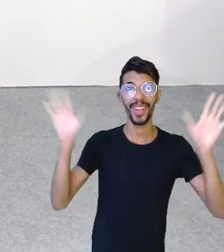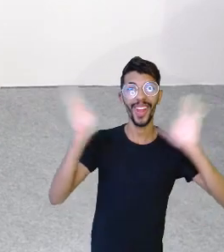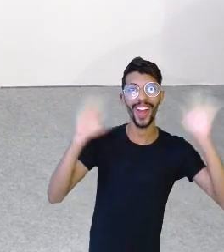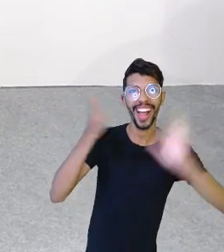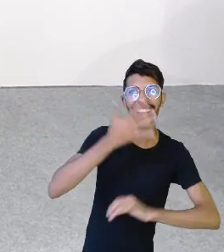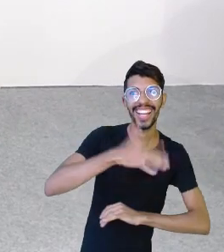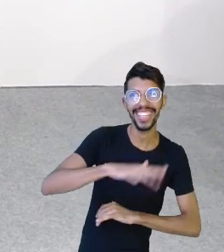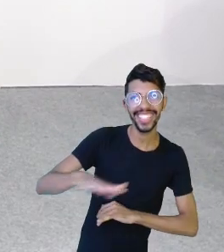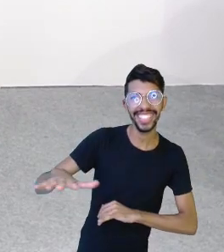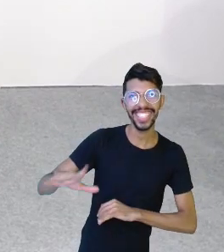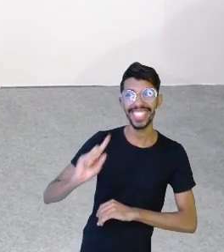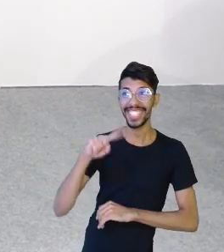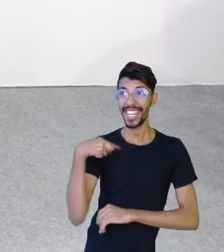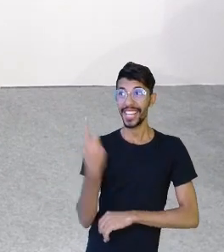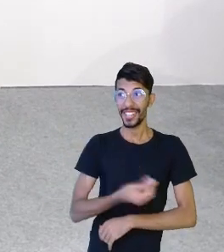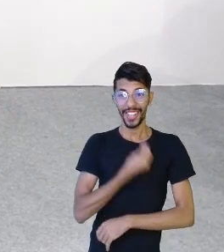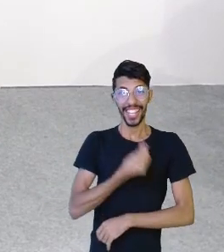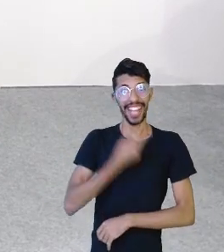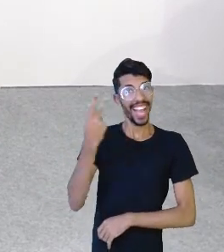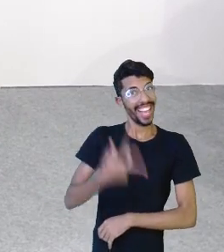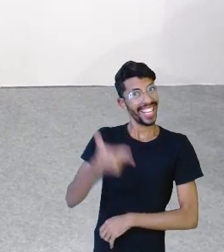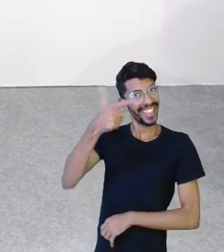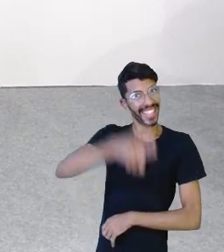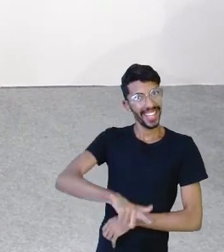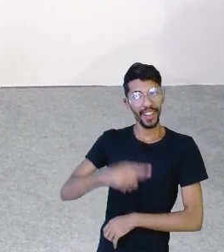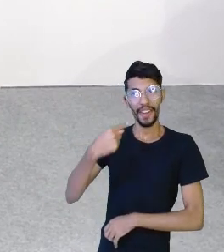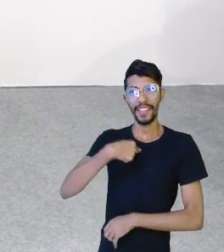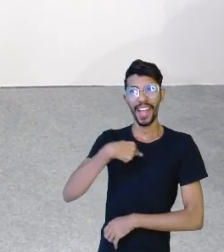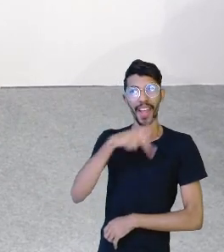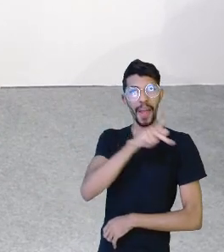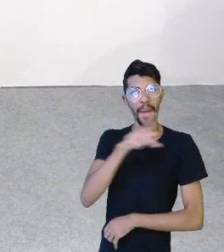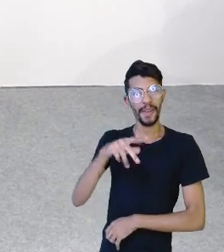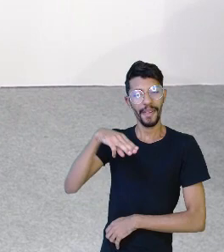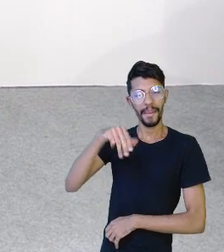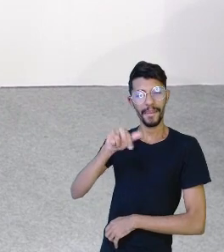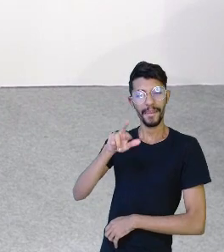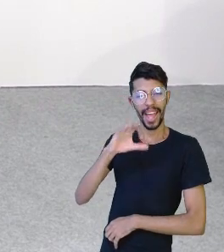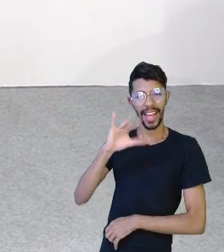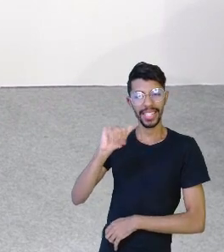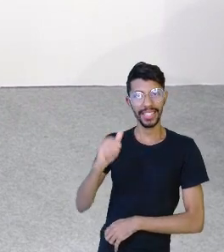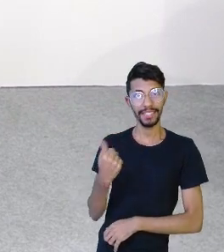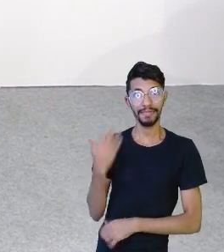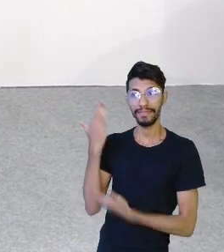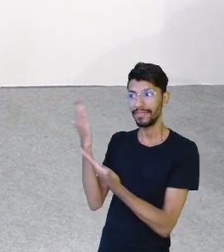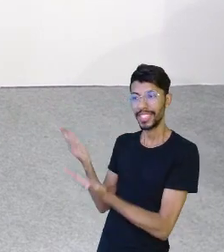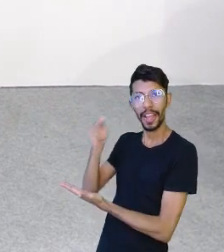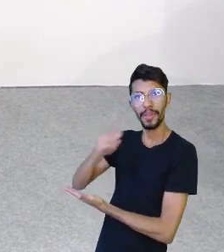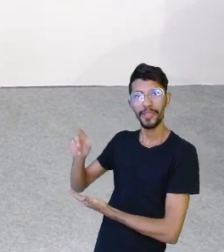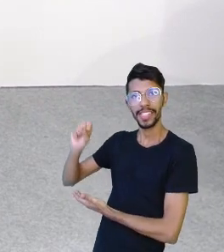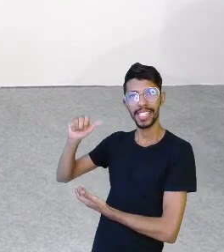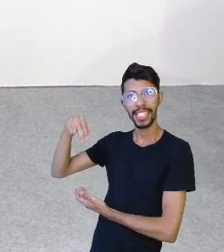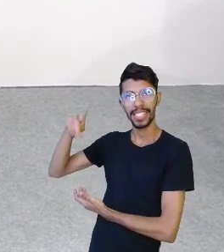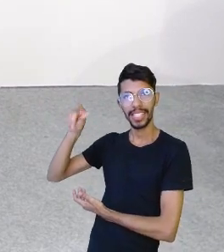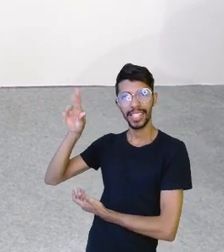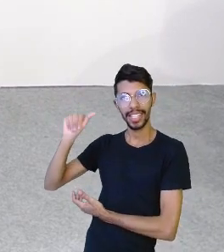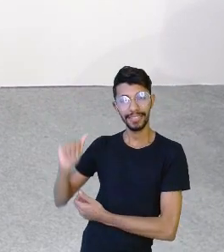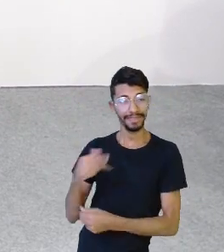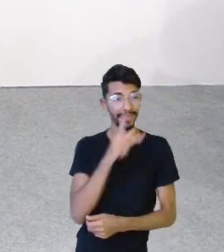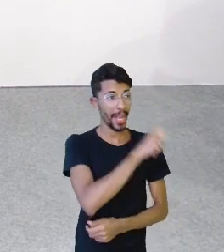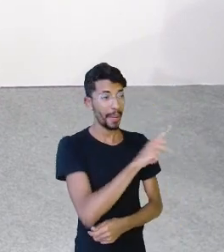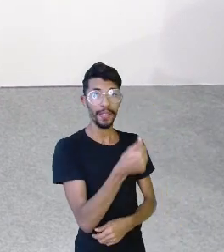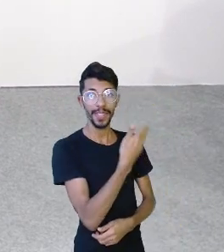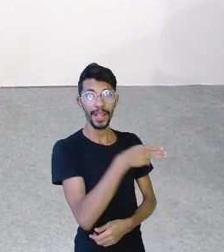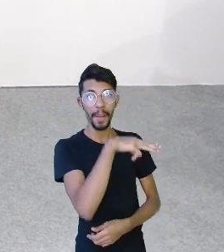Olá, crianças! Nós aqui de novo, eu, a professora Márcia, a professora Sandra e a professora